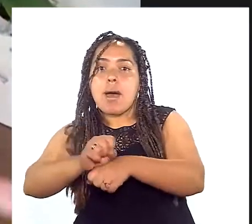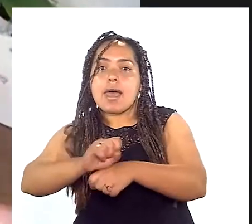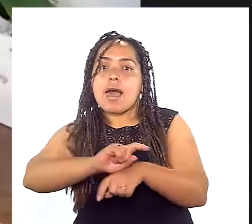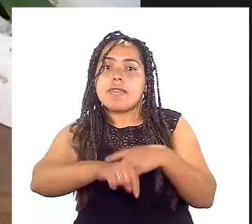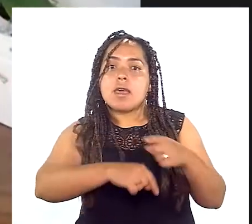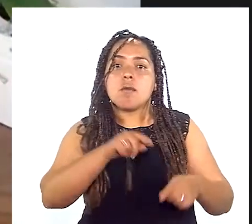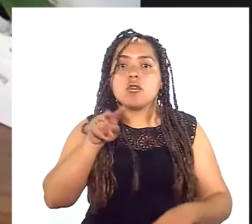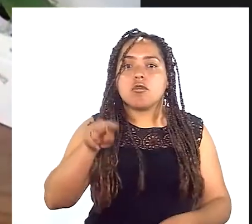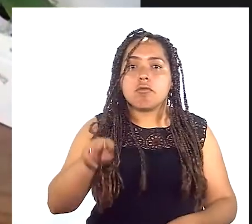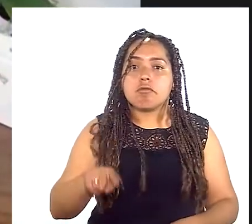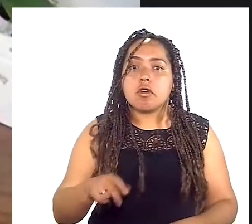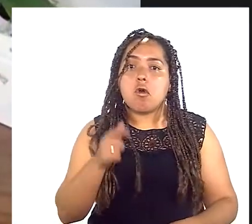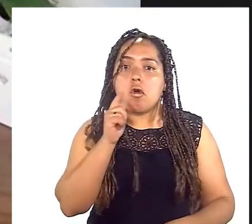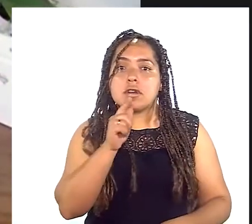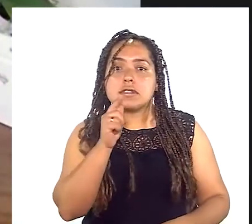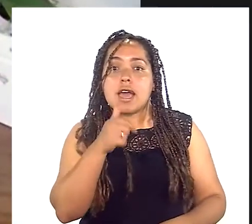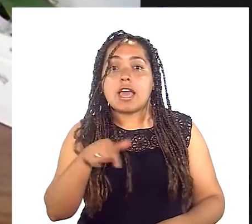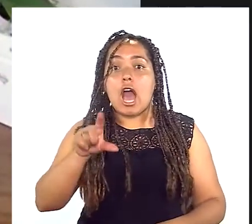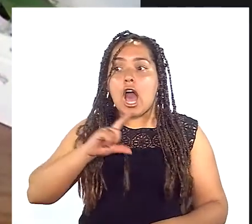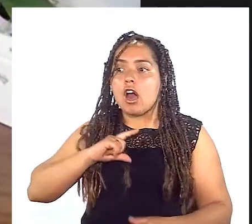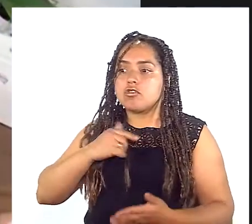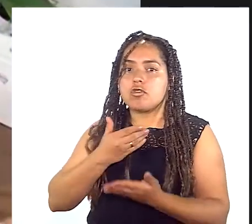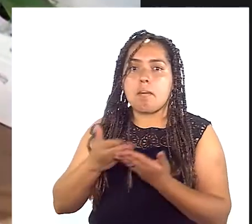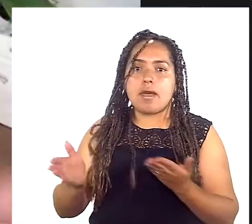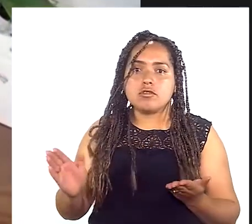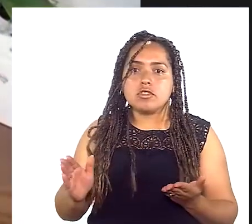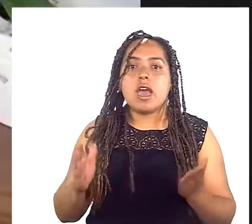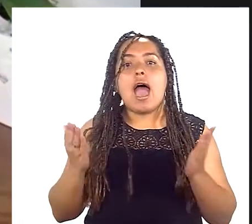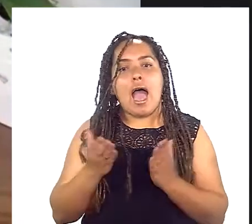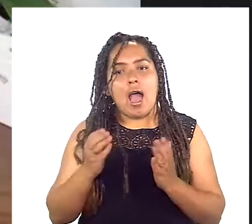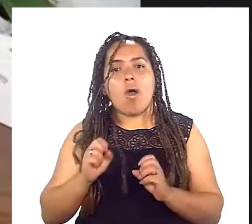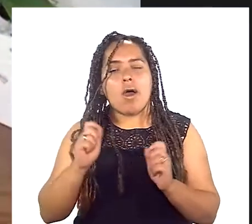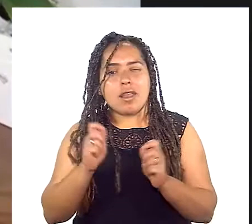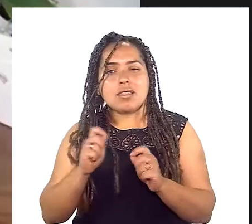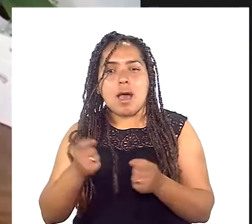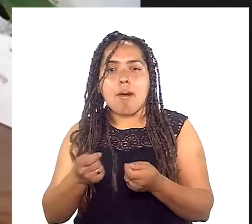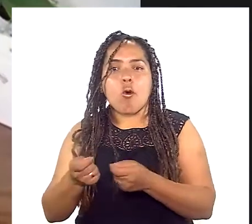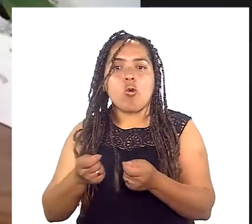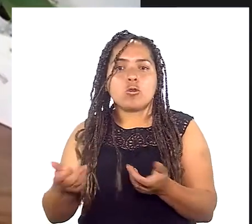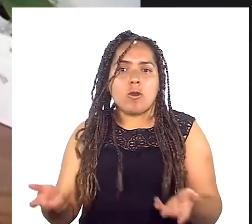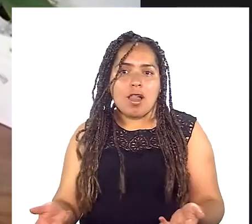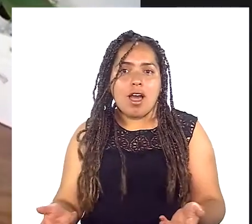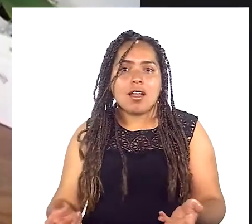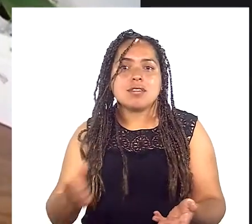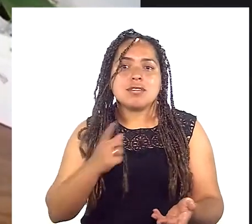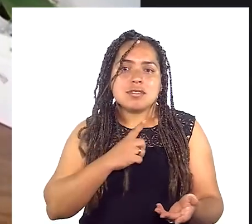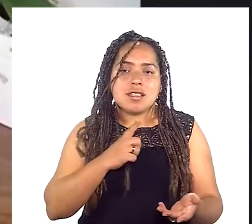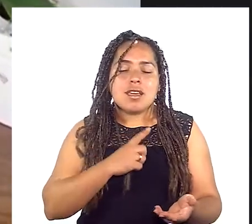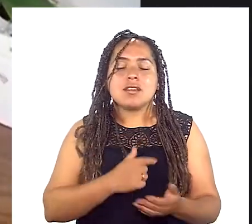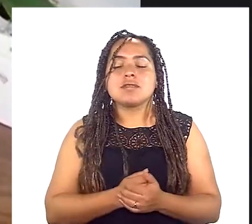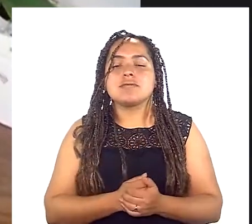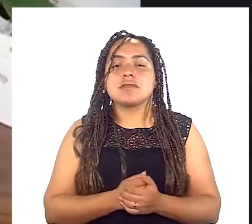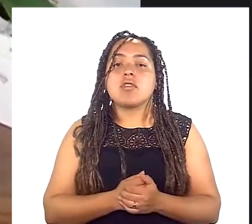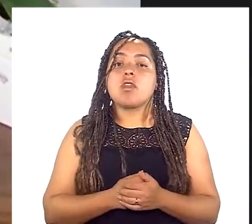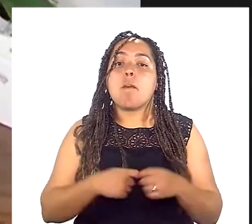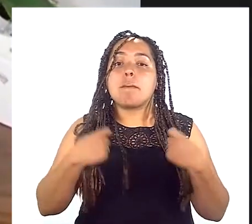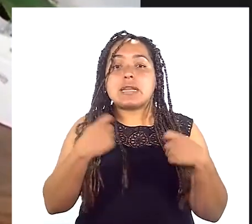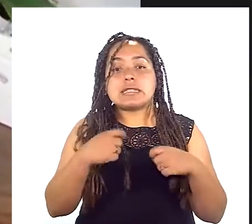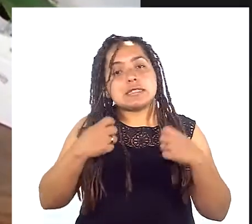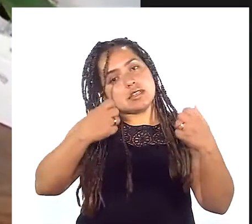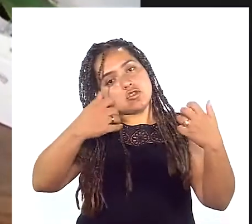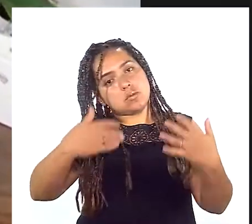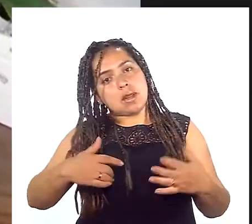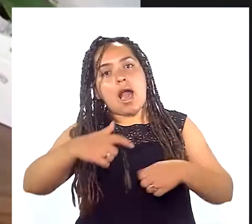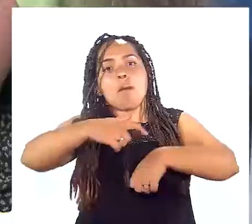gente tem possibilidade de dar um pause no programa e assistir depois. Antigamente a gente perdia o programa, né? Então, assim, a gente tem que explicar que